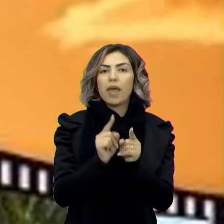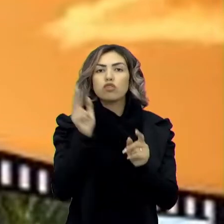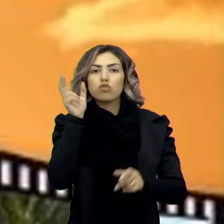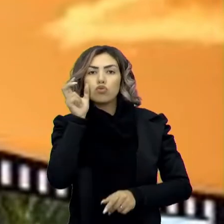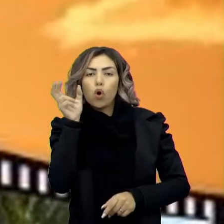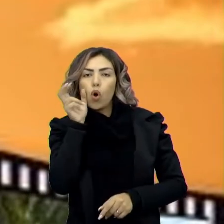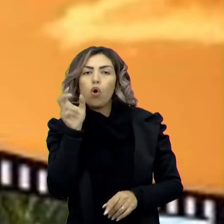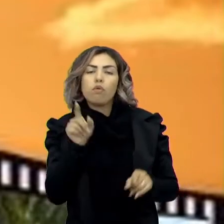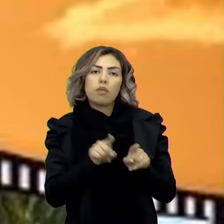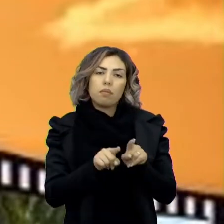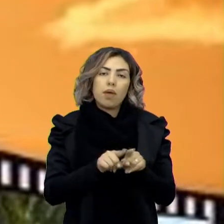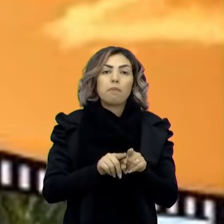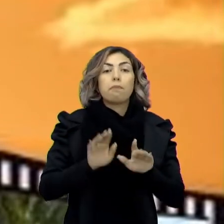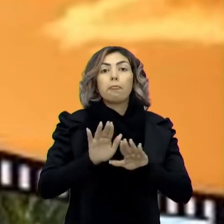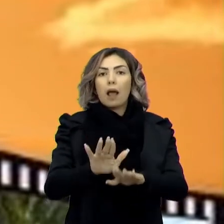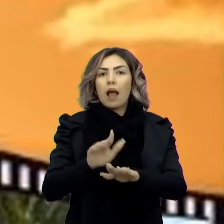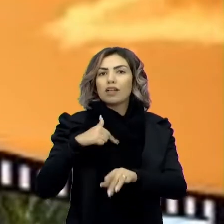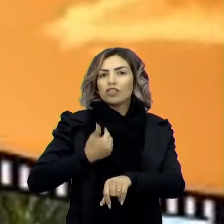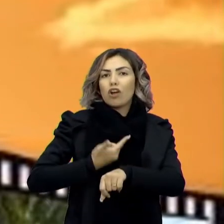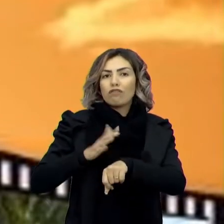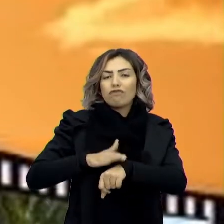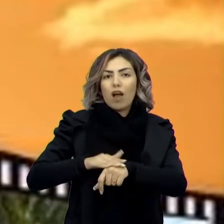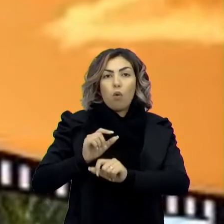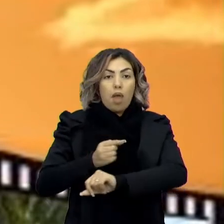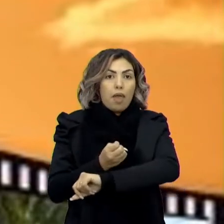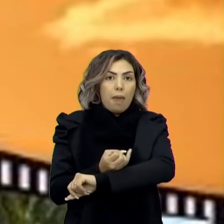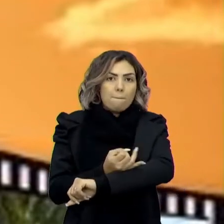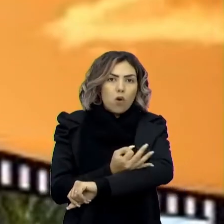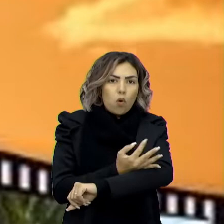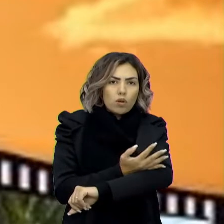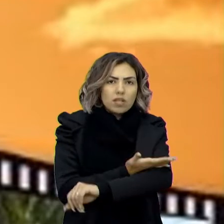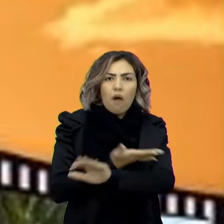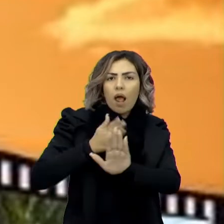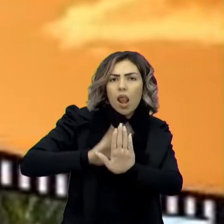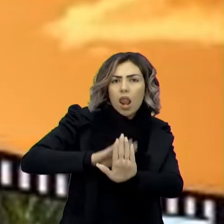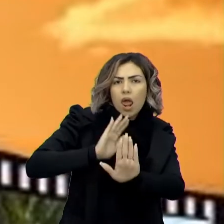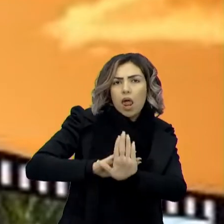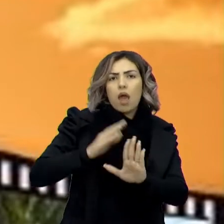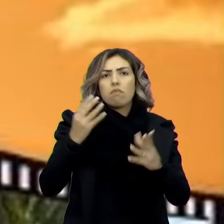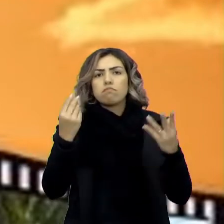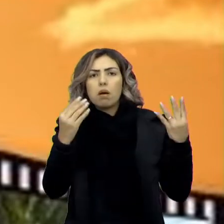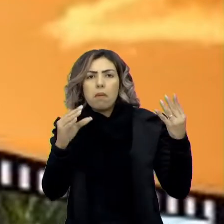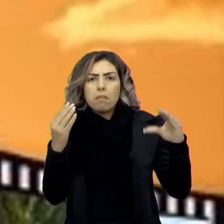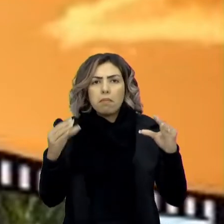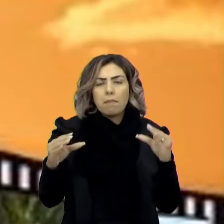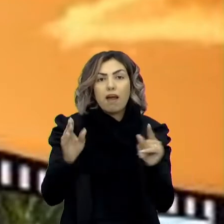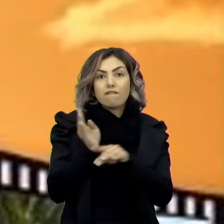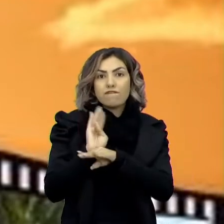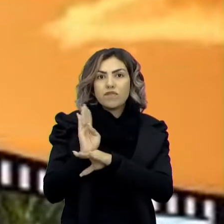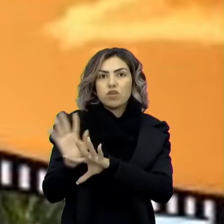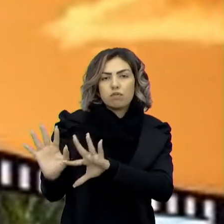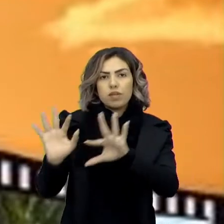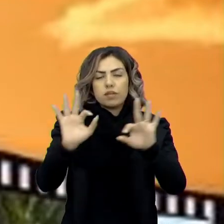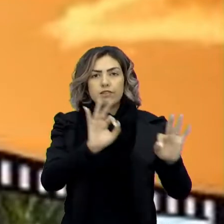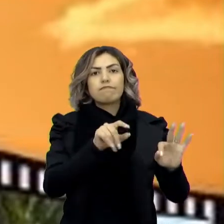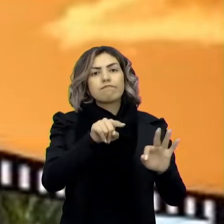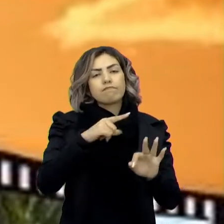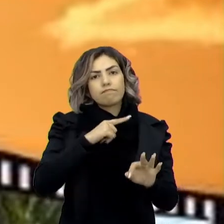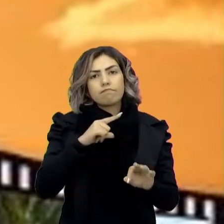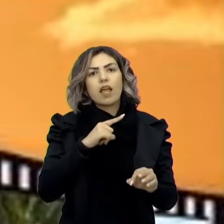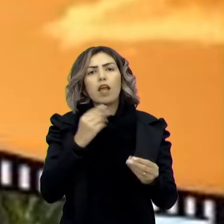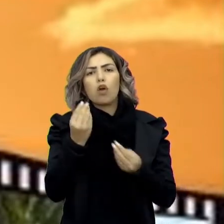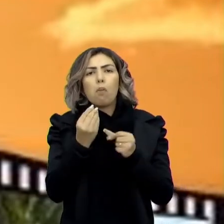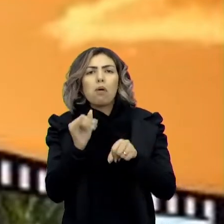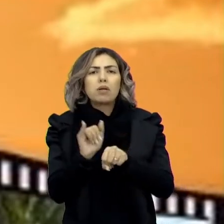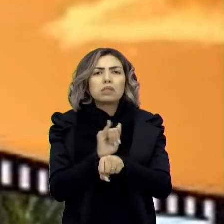Colocar emoção, usar os elementos aí que a gente compõe dentro de uma película, de um filme, que pode ser a